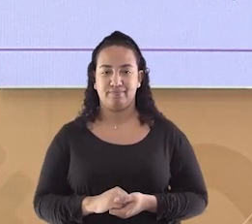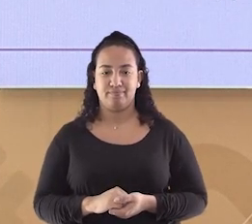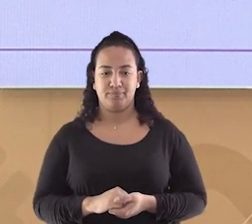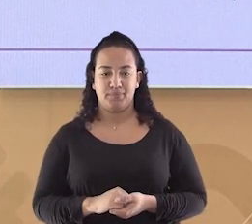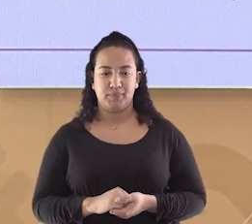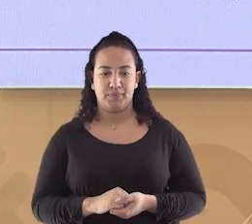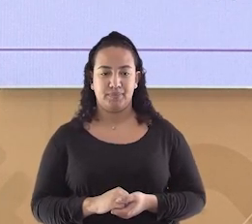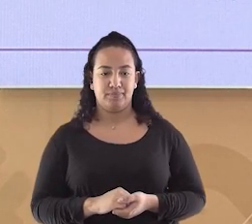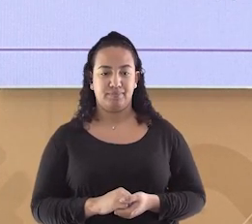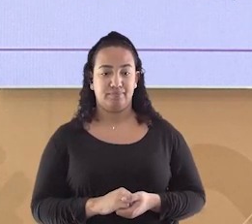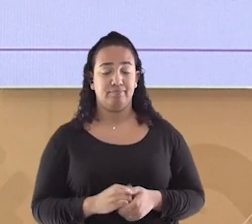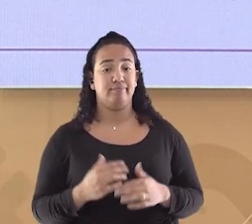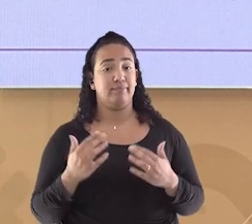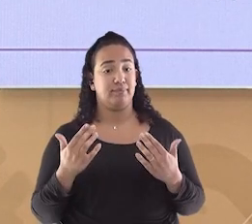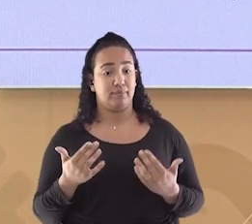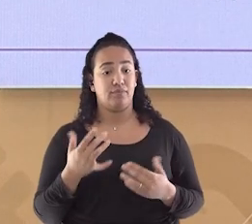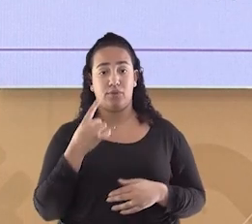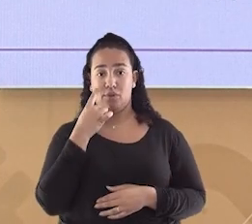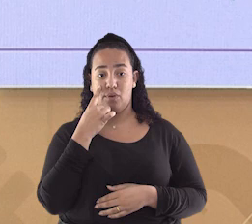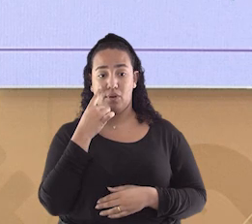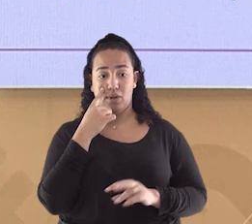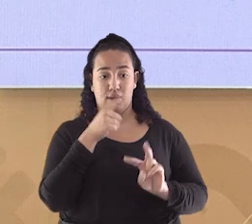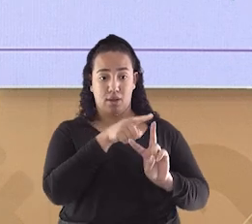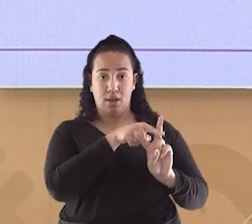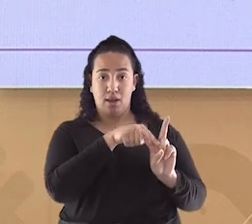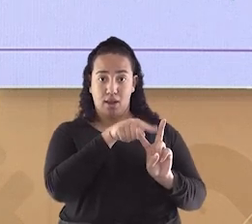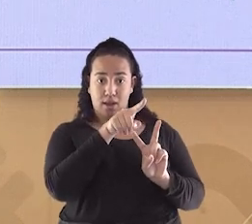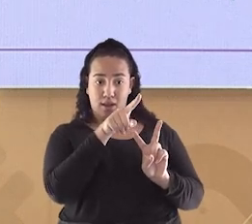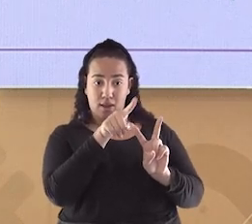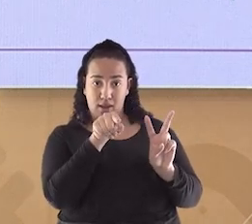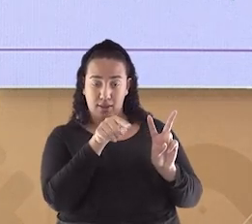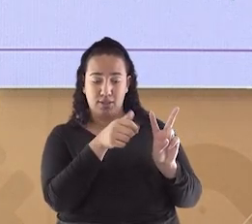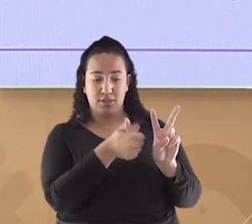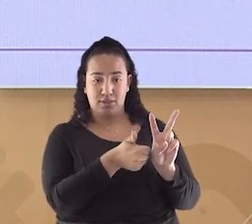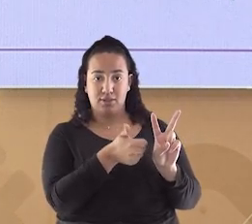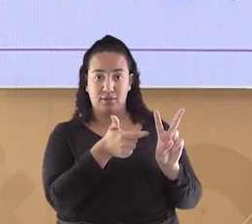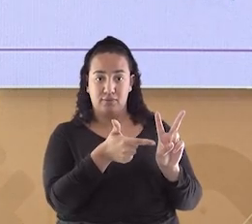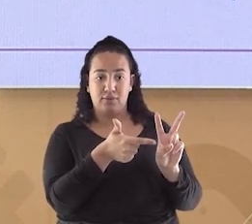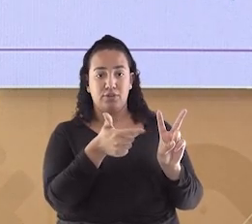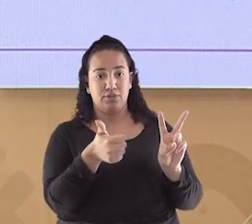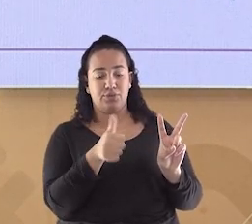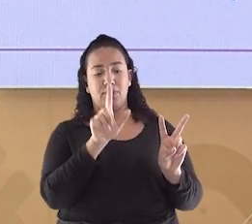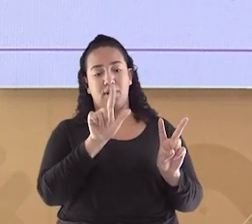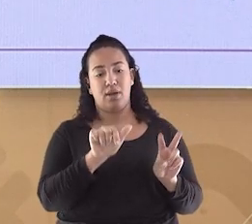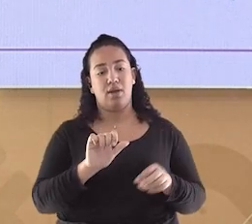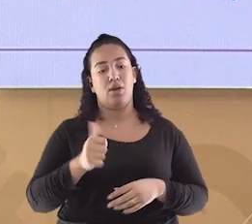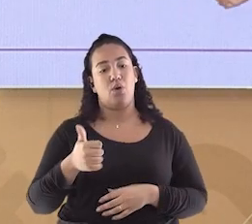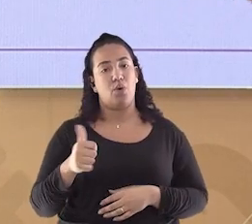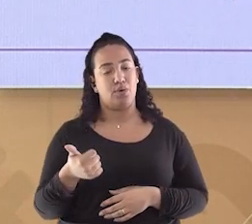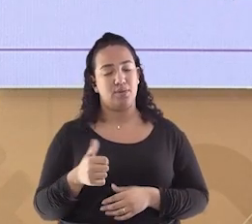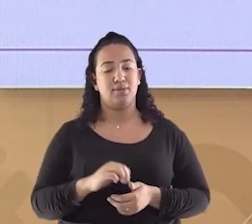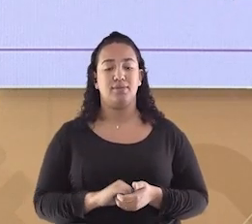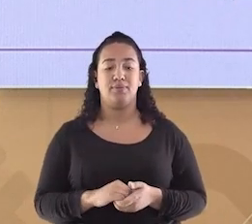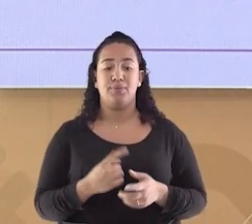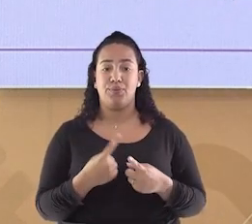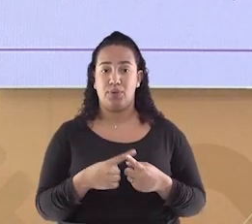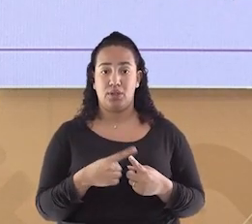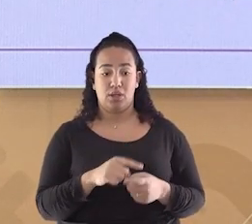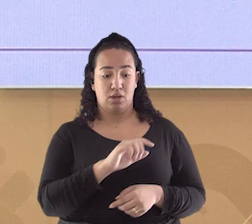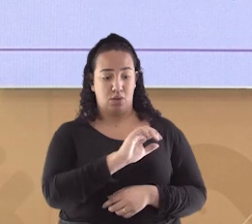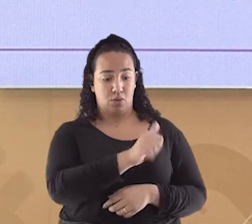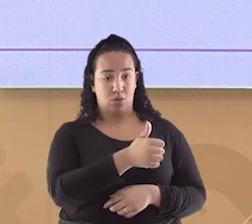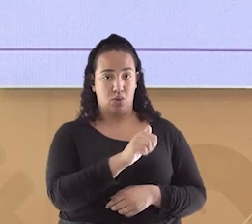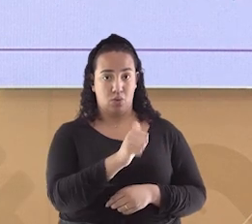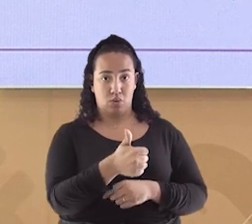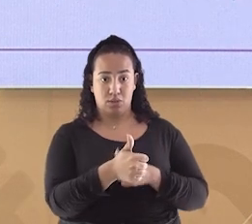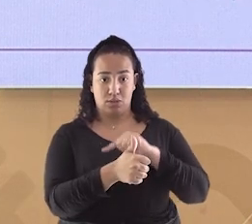Ou seja, temos que a raiz de 121 é 11, pois